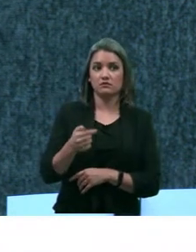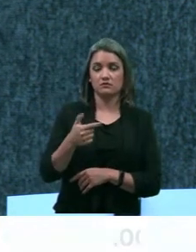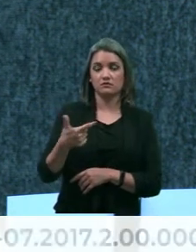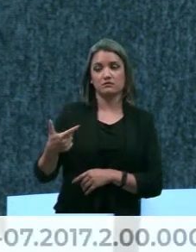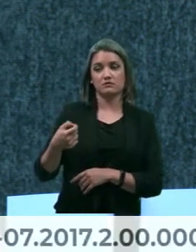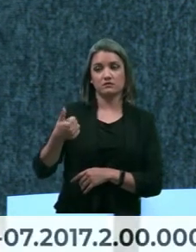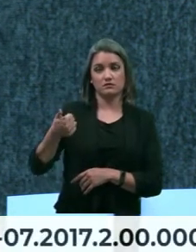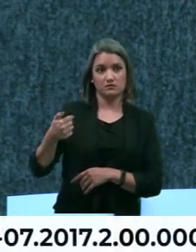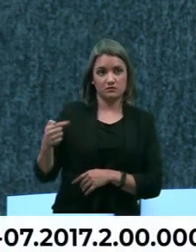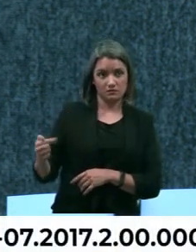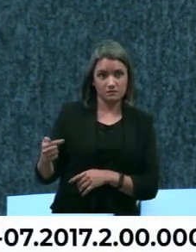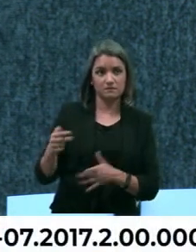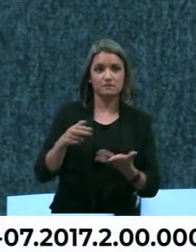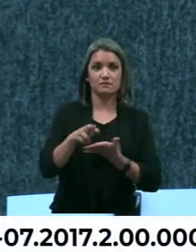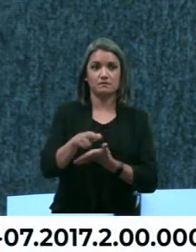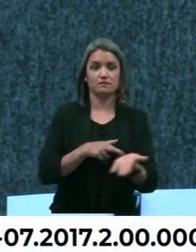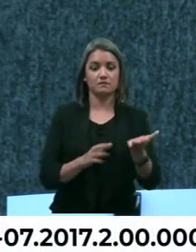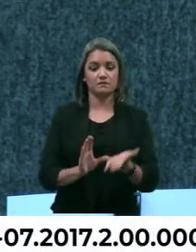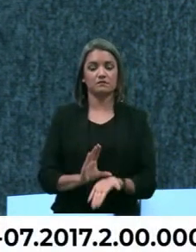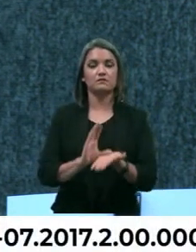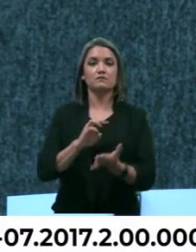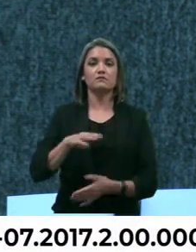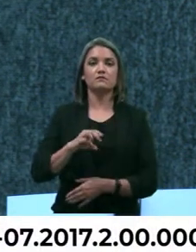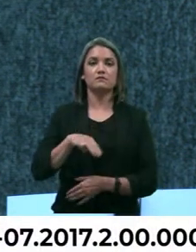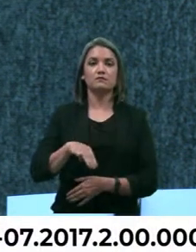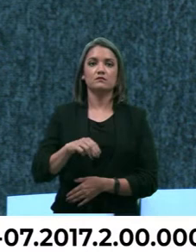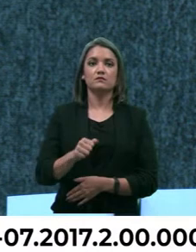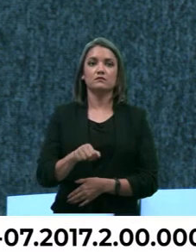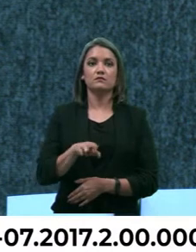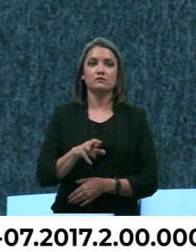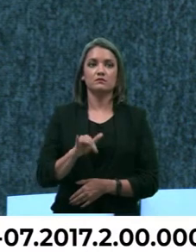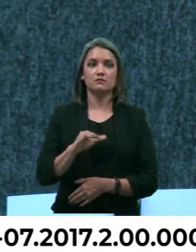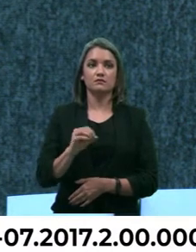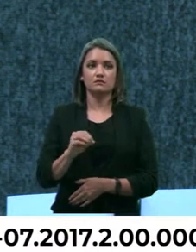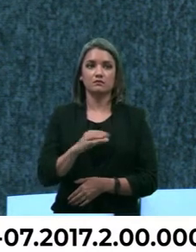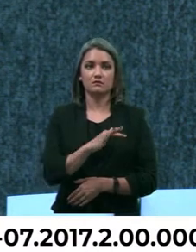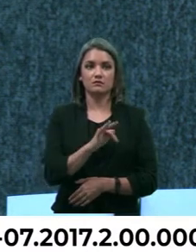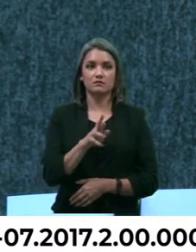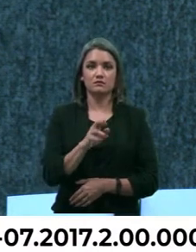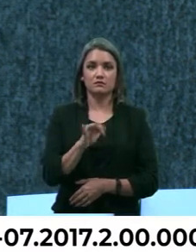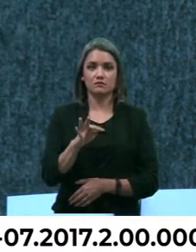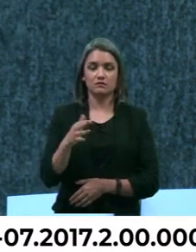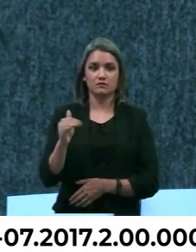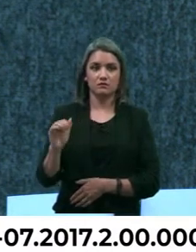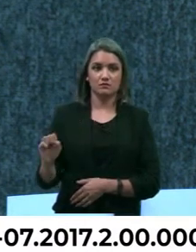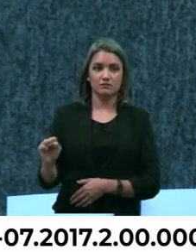5686/7/2017, o seu relator, o conselheiro Márcio Luiz Freitas, requer